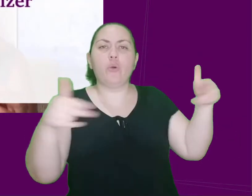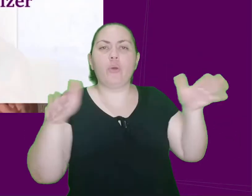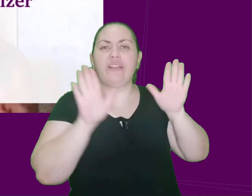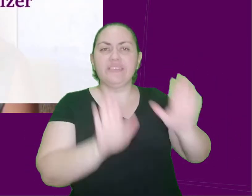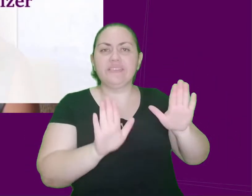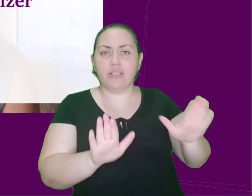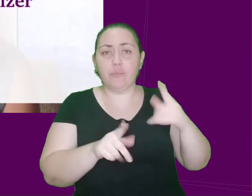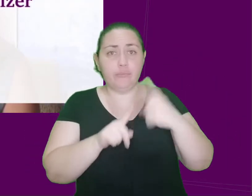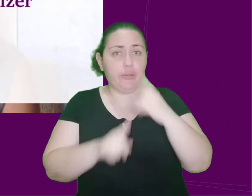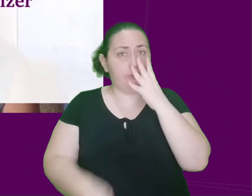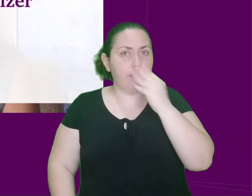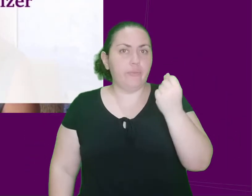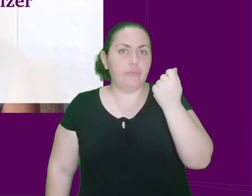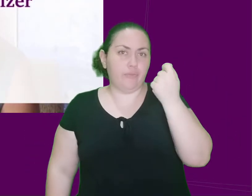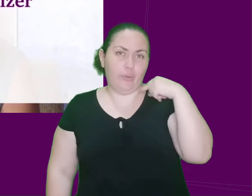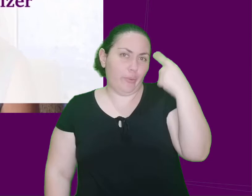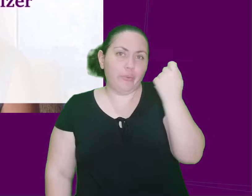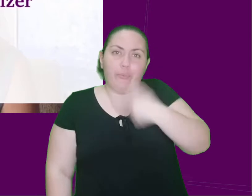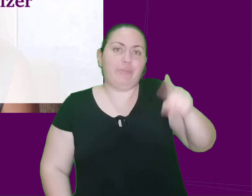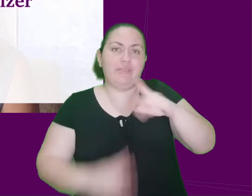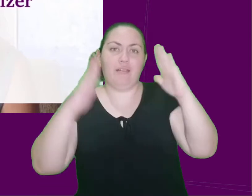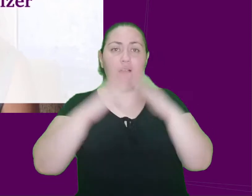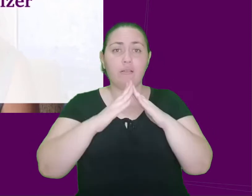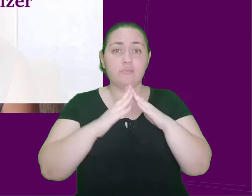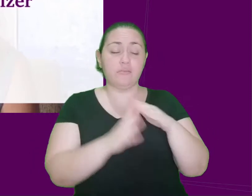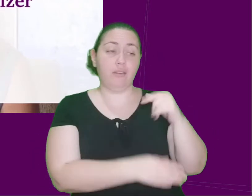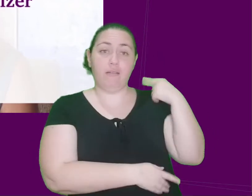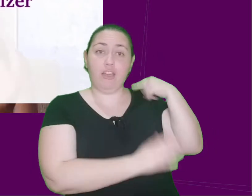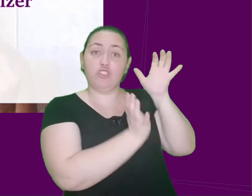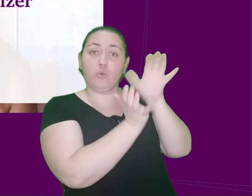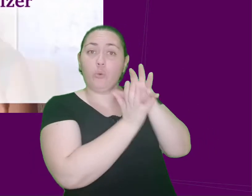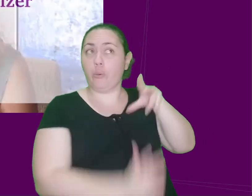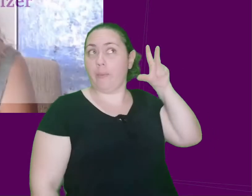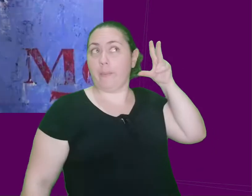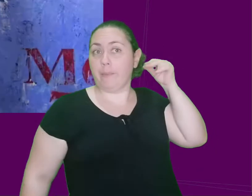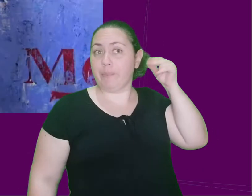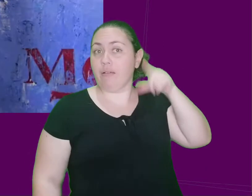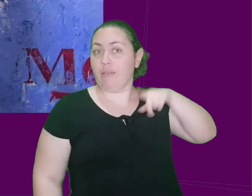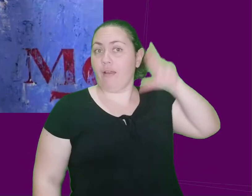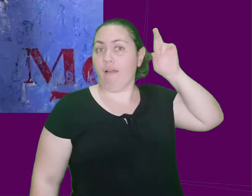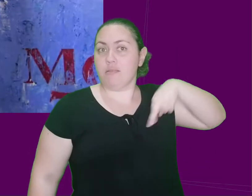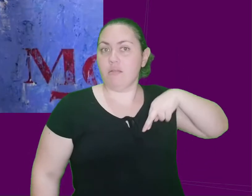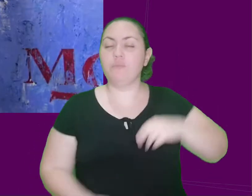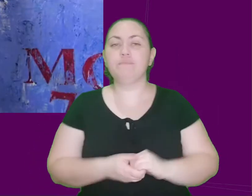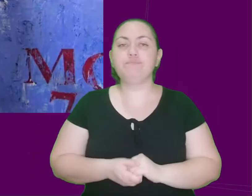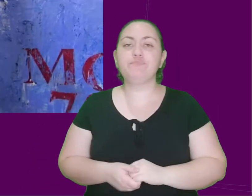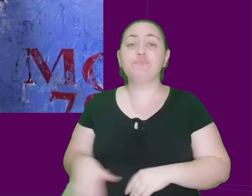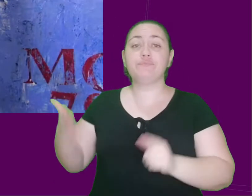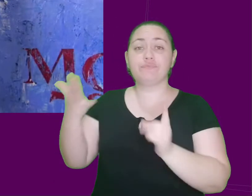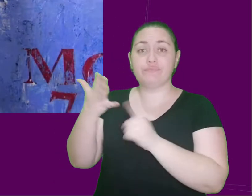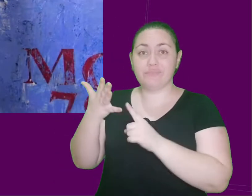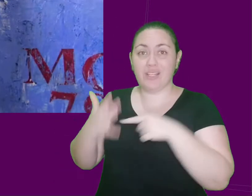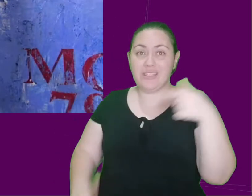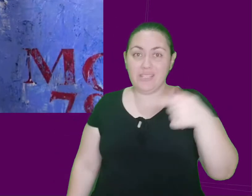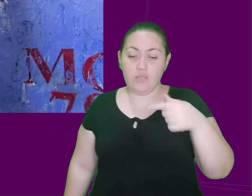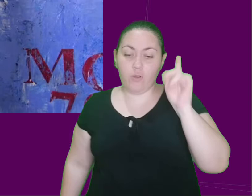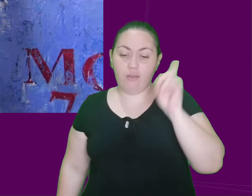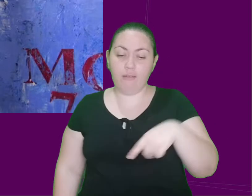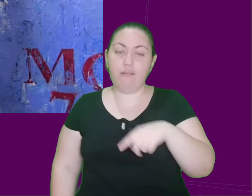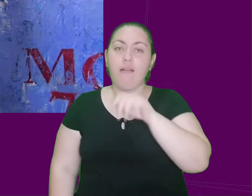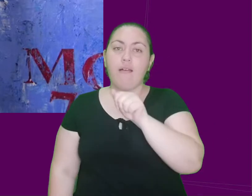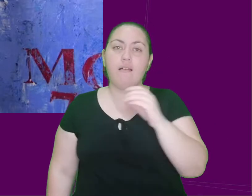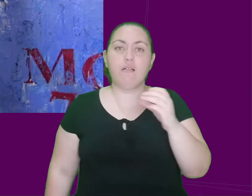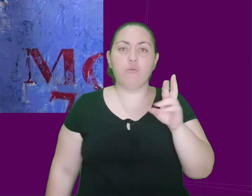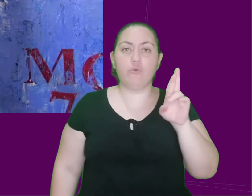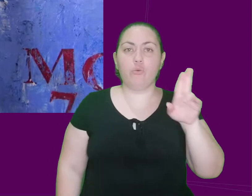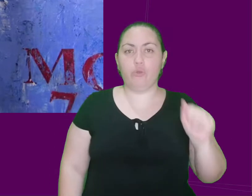louco não precisa de casa. Tem razão, ouvi o crocodilo dizer ao meu ouvido. O sétimo conto se chama A Cura. É